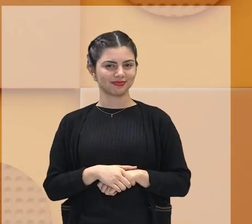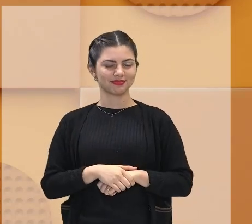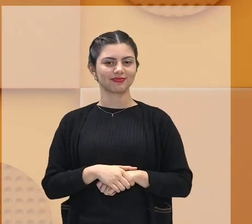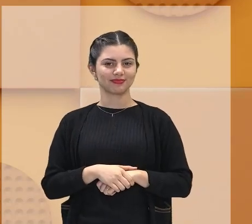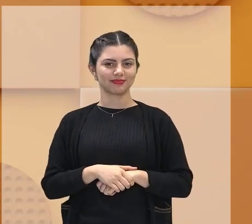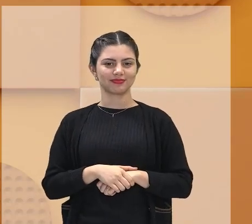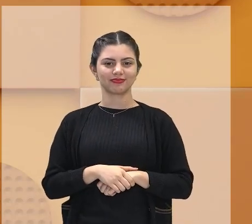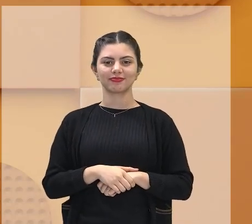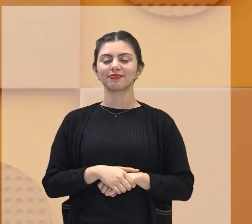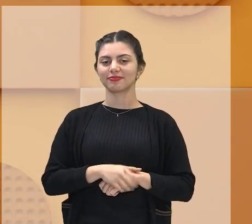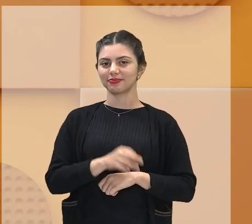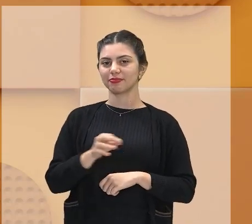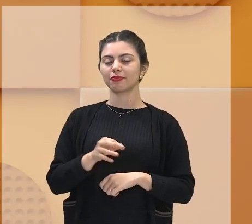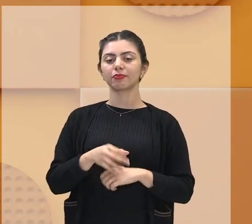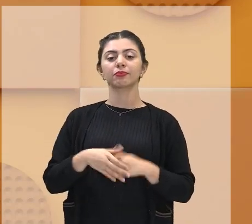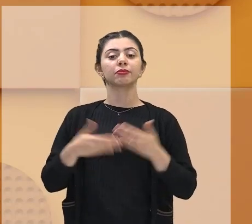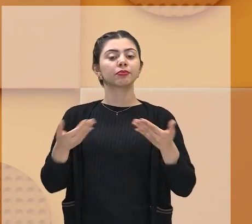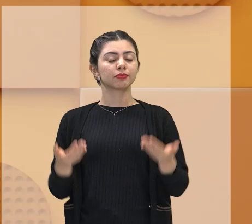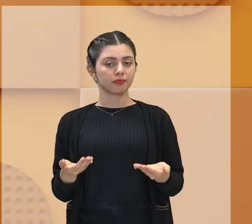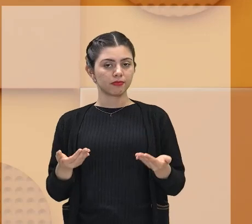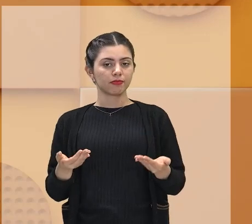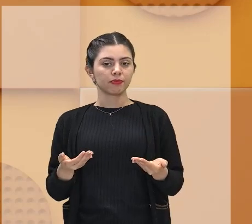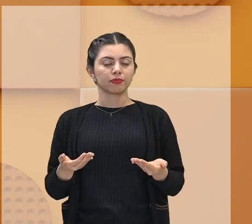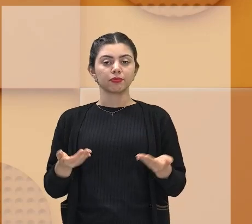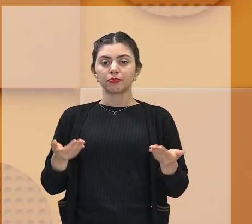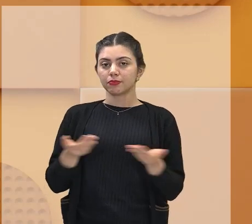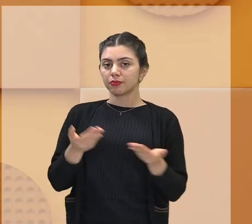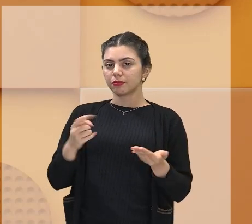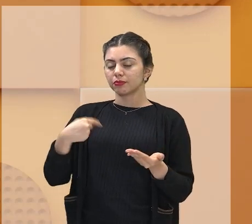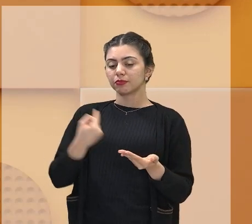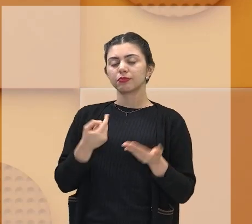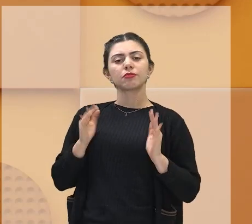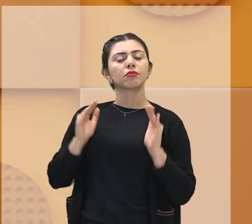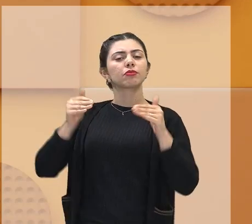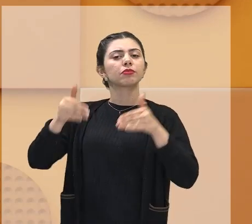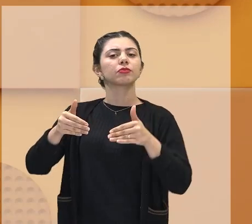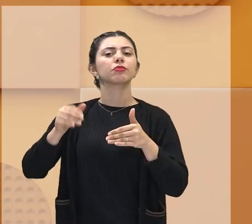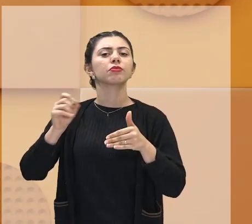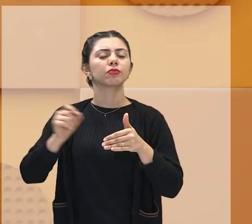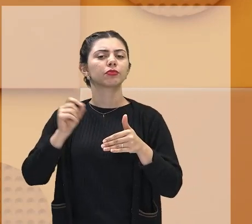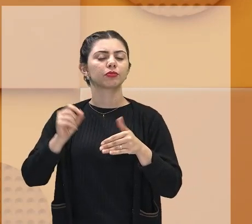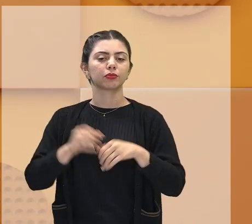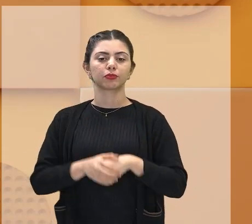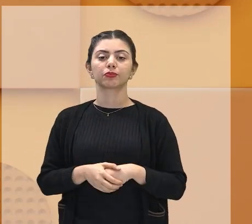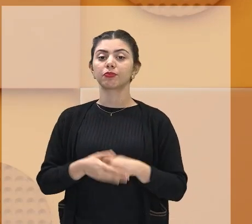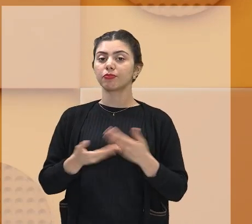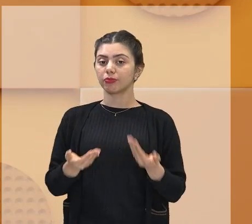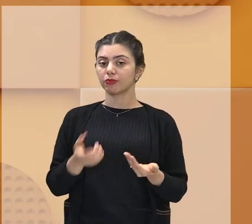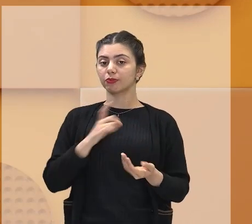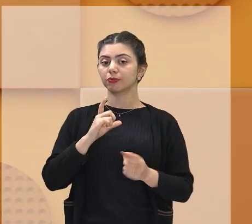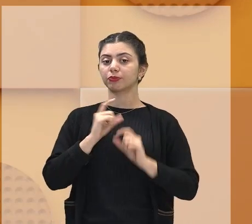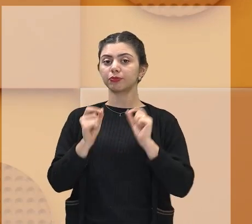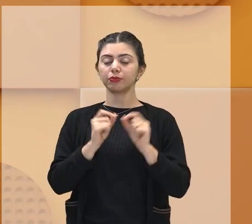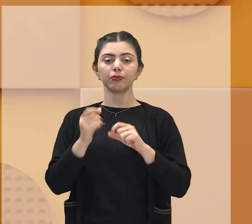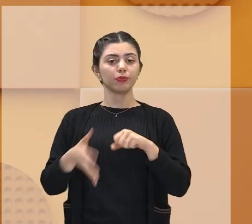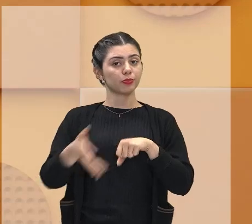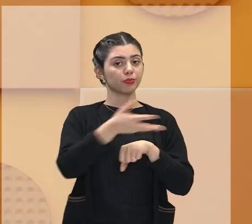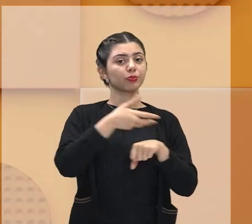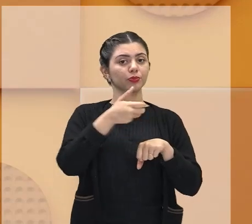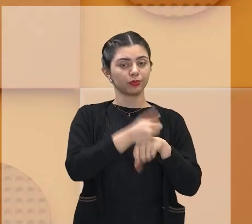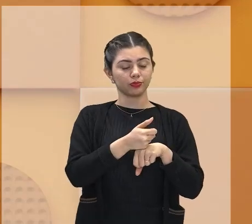do nosso caminhar histórico. Iremos focar na colonização